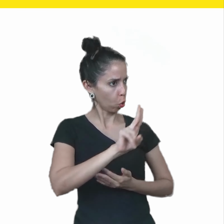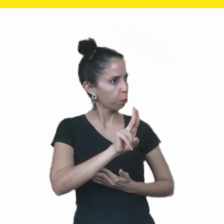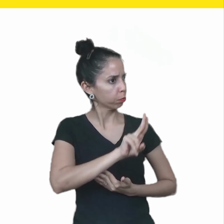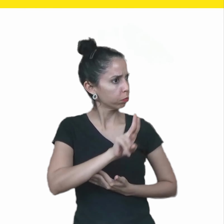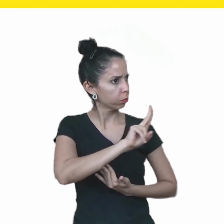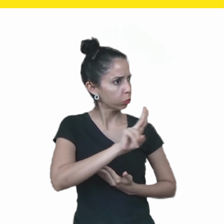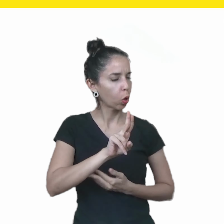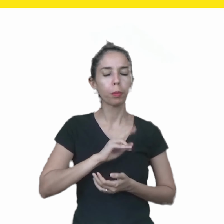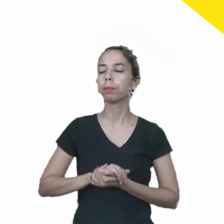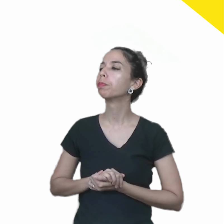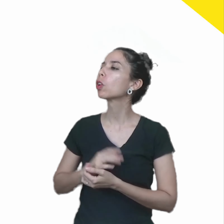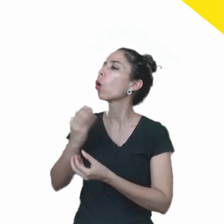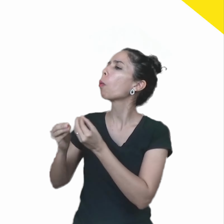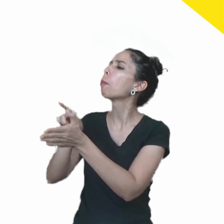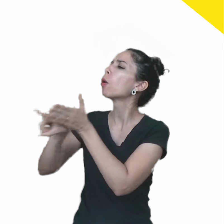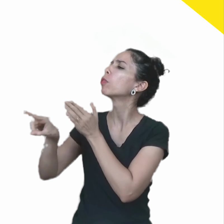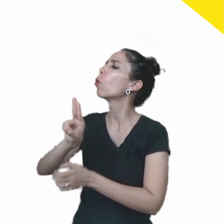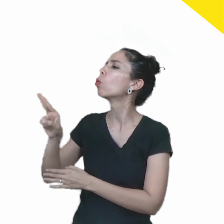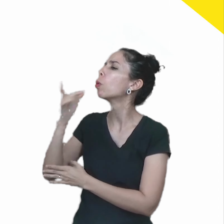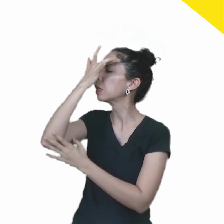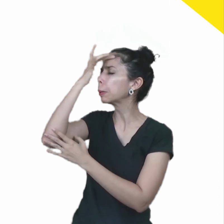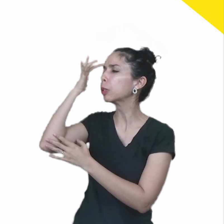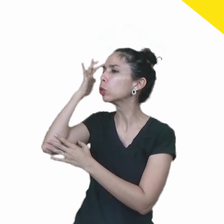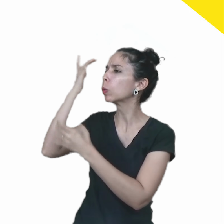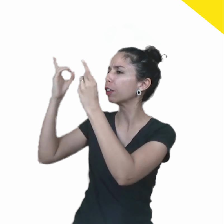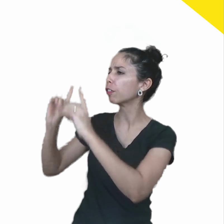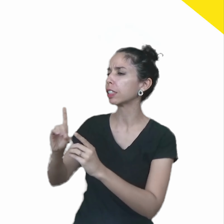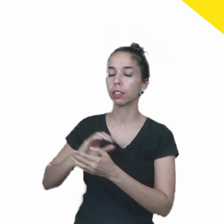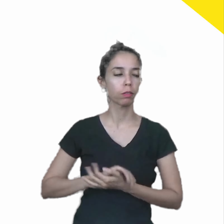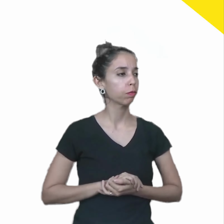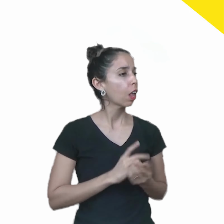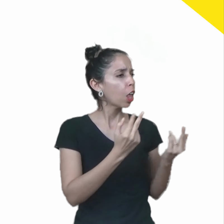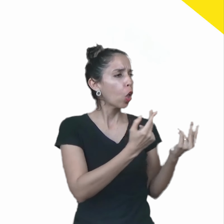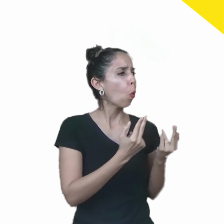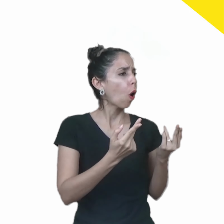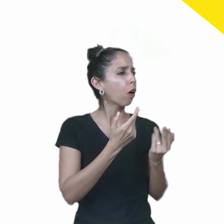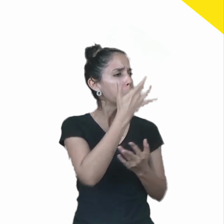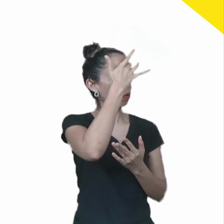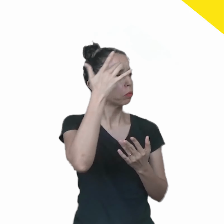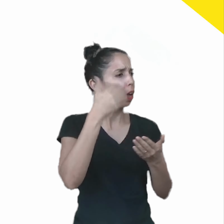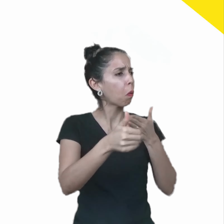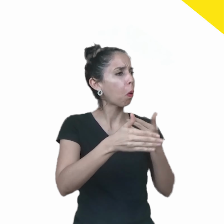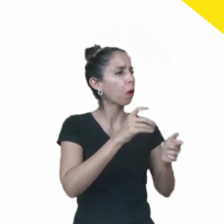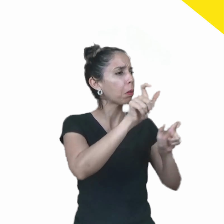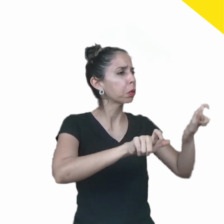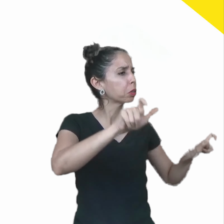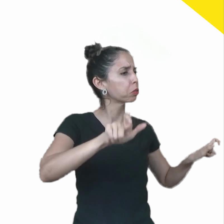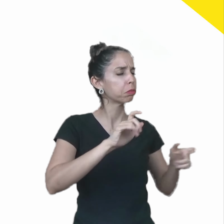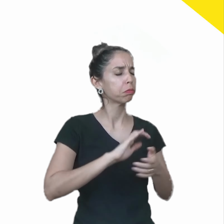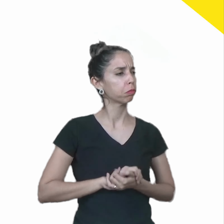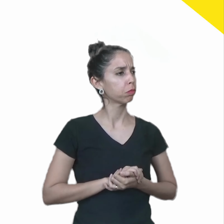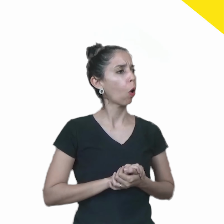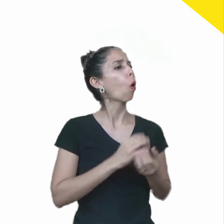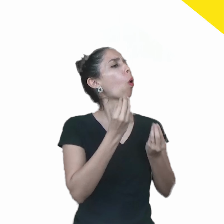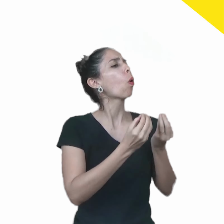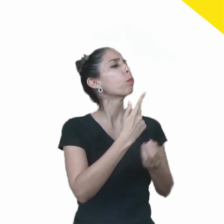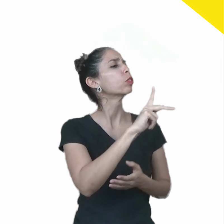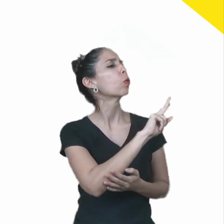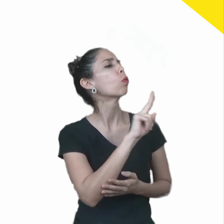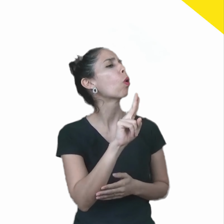Pelo nome Como perguntar o nome da pessoa com deficiência? Como perguntamos para qualquer outra pessoa